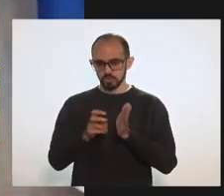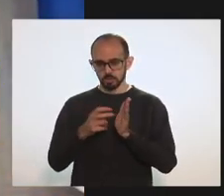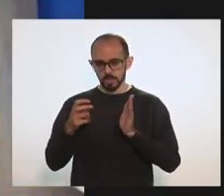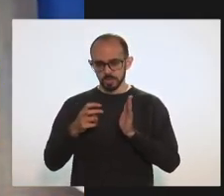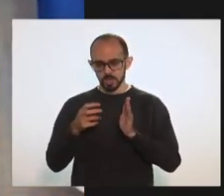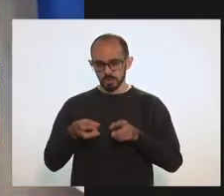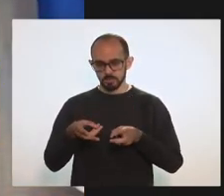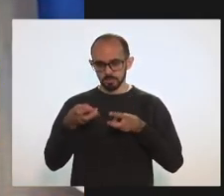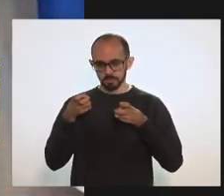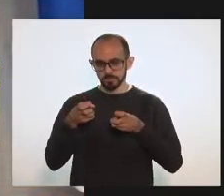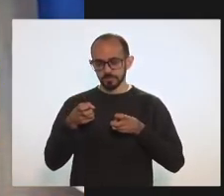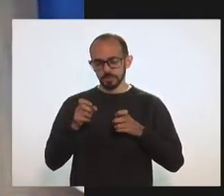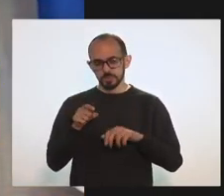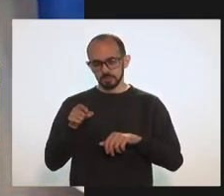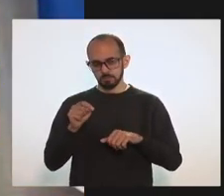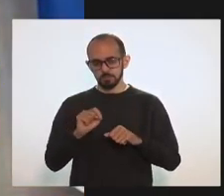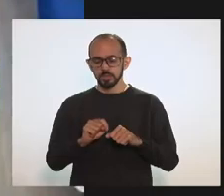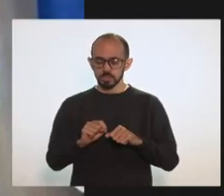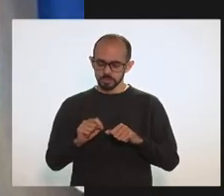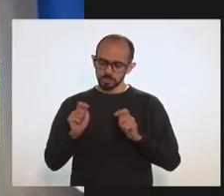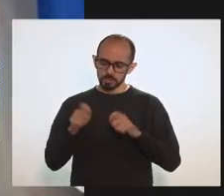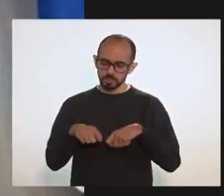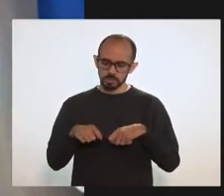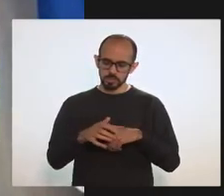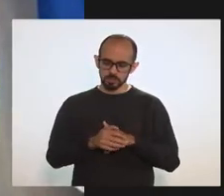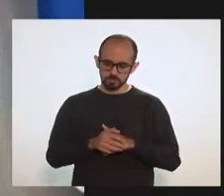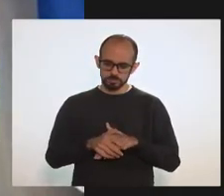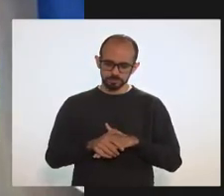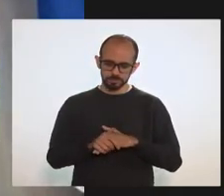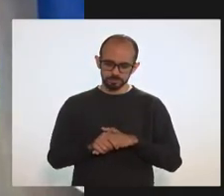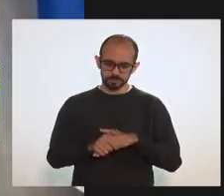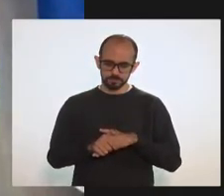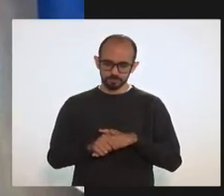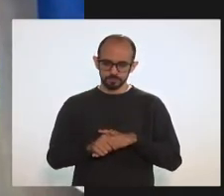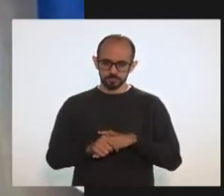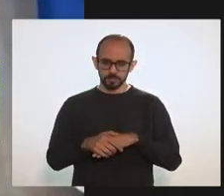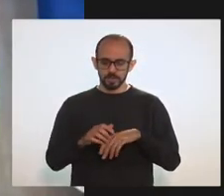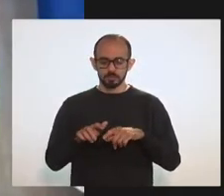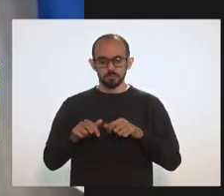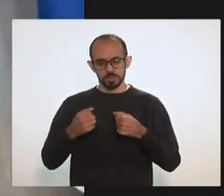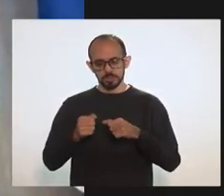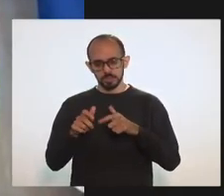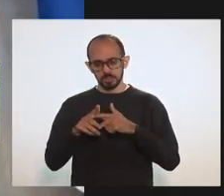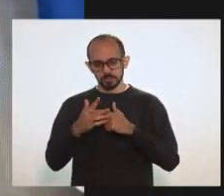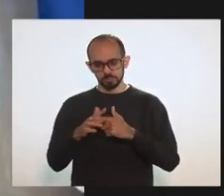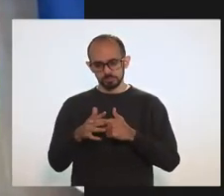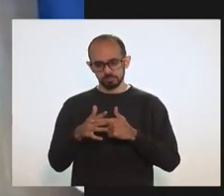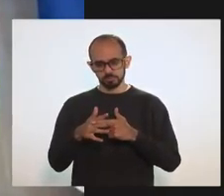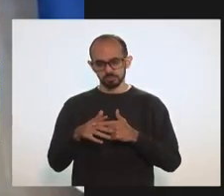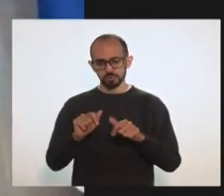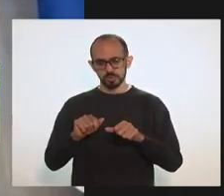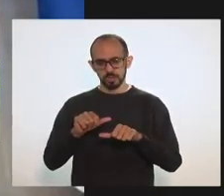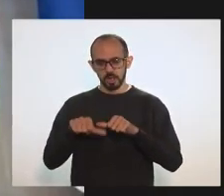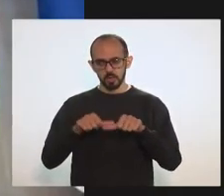as emendas. Então, se Vossa Excelência puder consignar aí uma alteração de parecer favorável às emendas